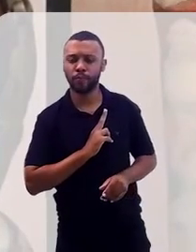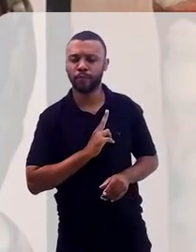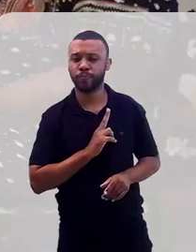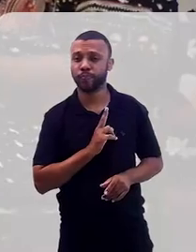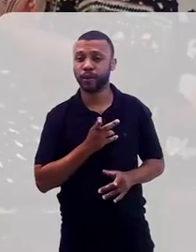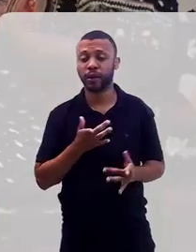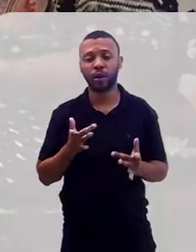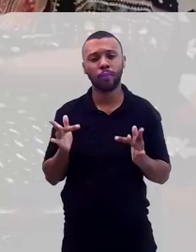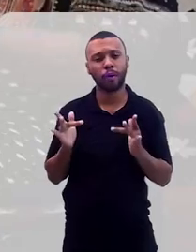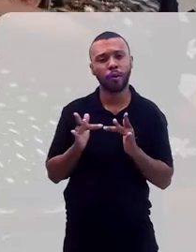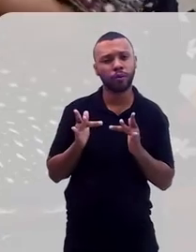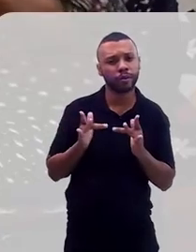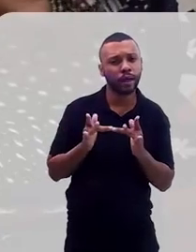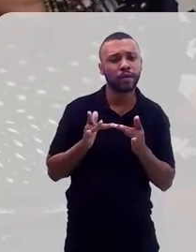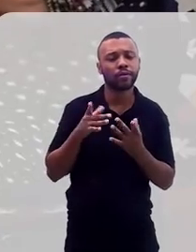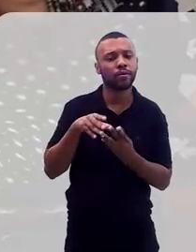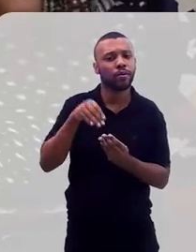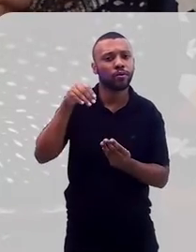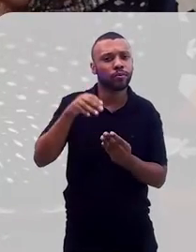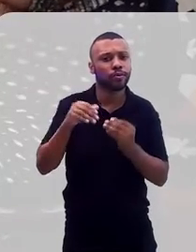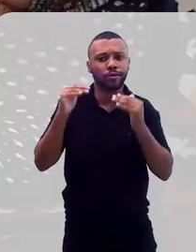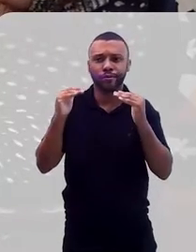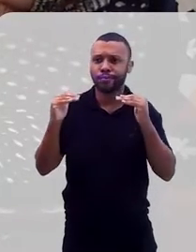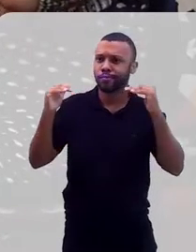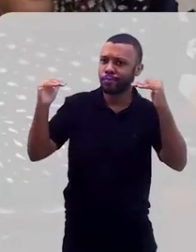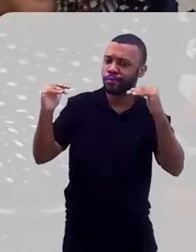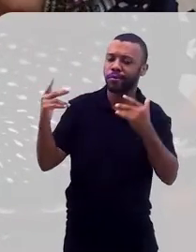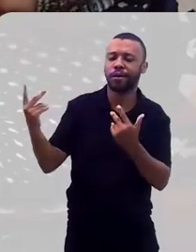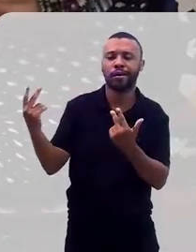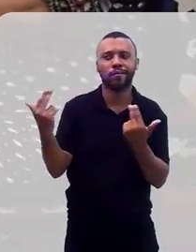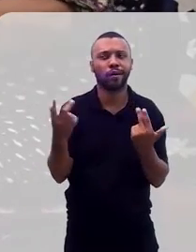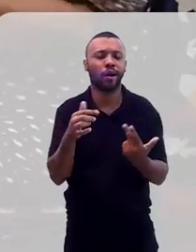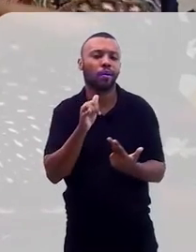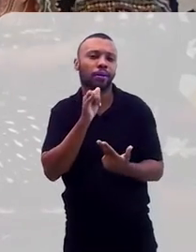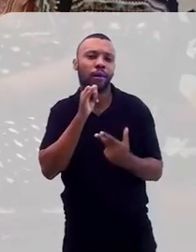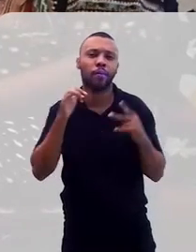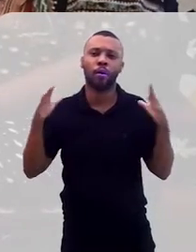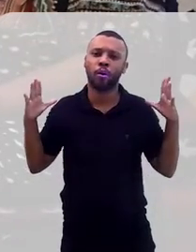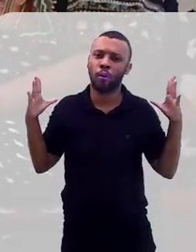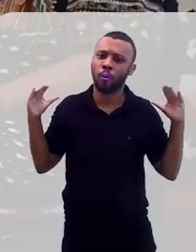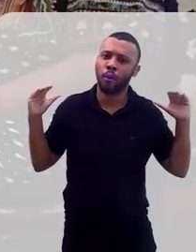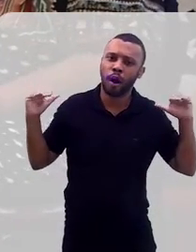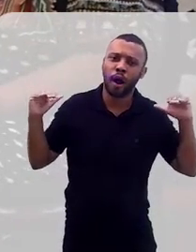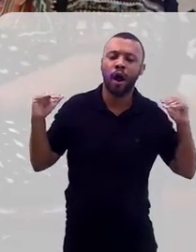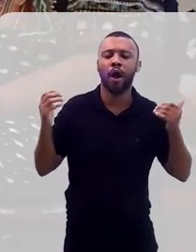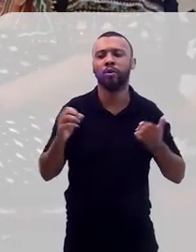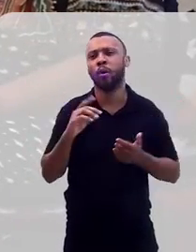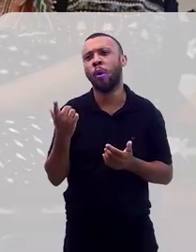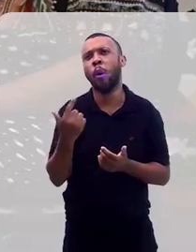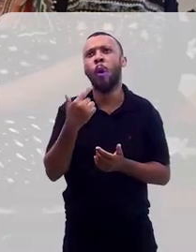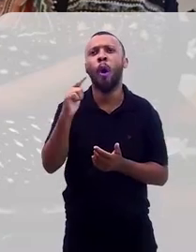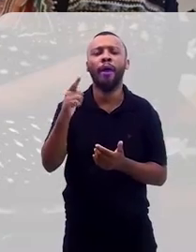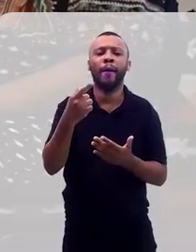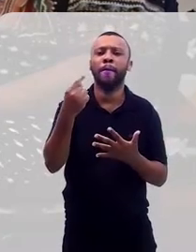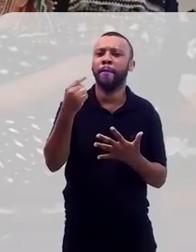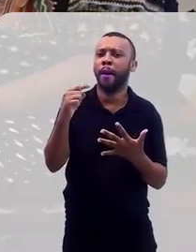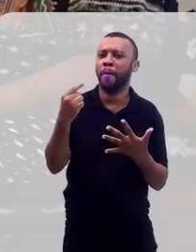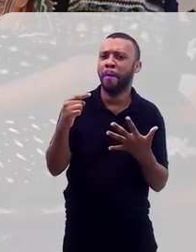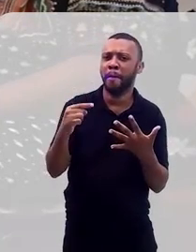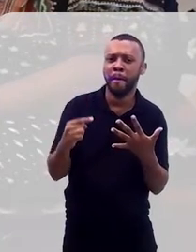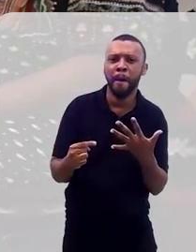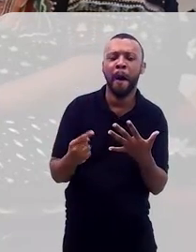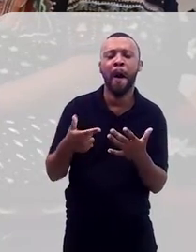resposta quando eu me conecto com os espíritos do mundo superior como os anjos e outras eh outros